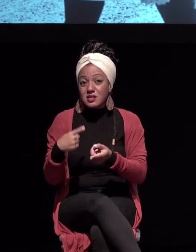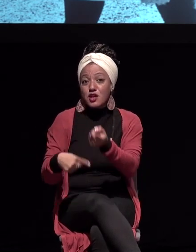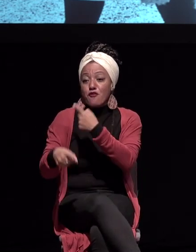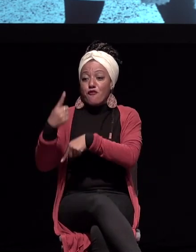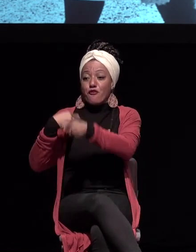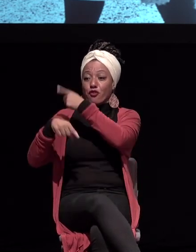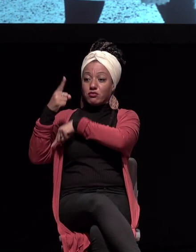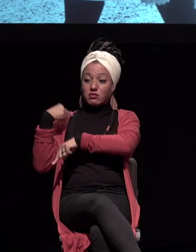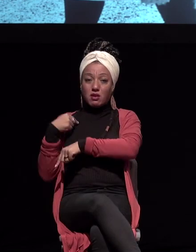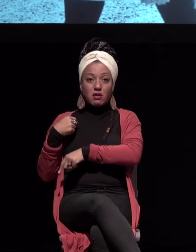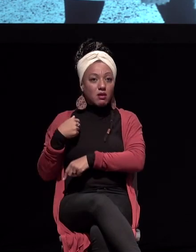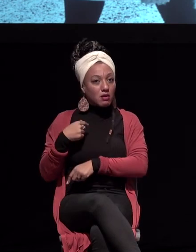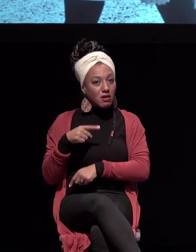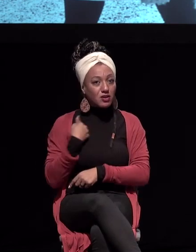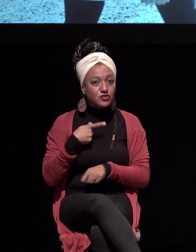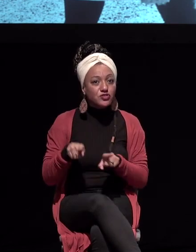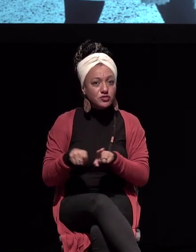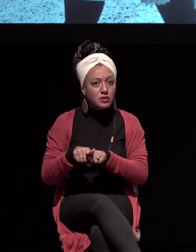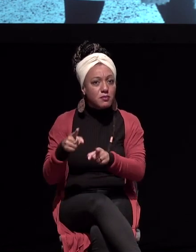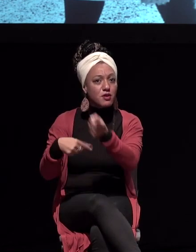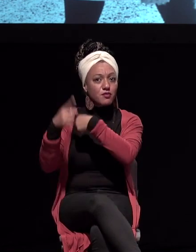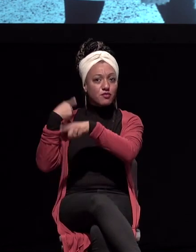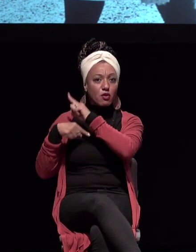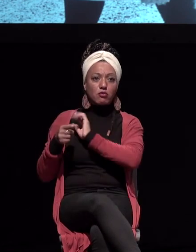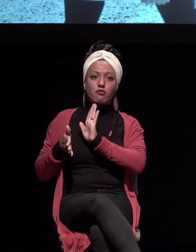novo daqui a pouco, né? Porque a gente vai cobrar.